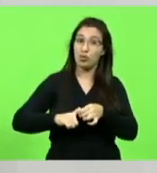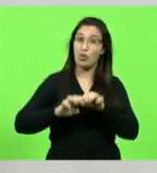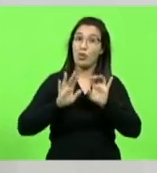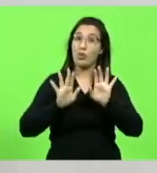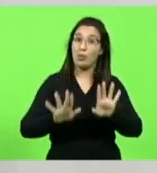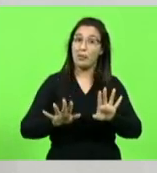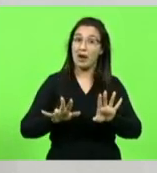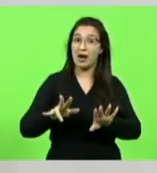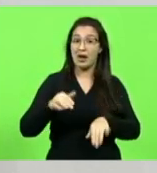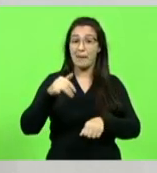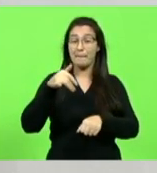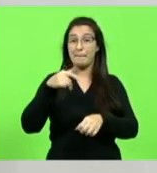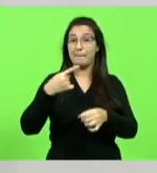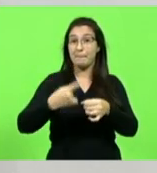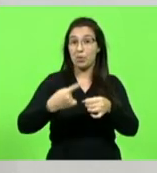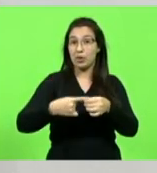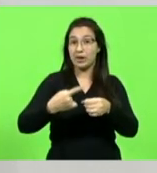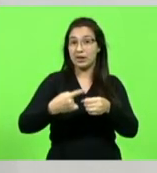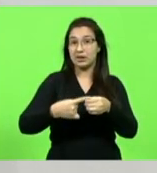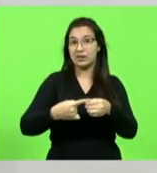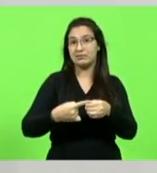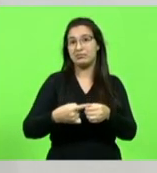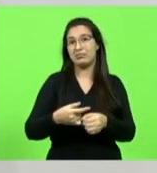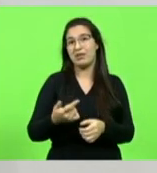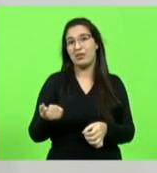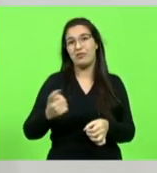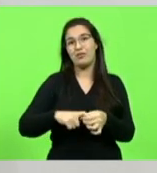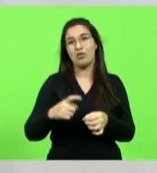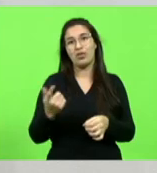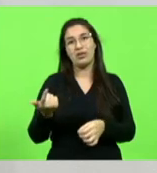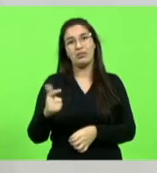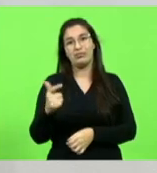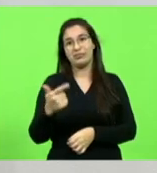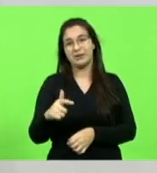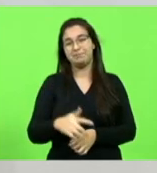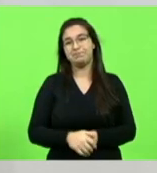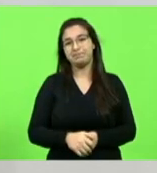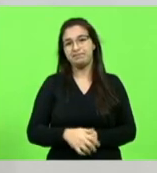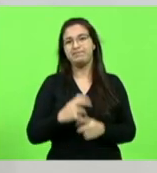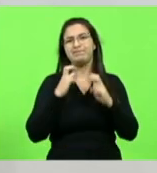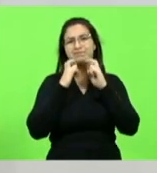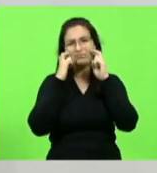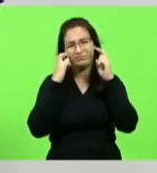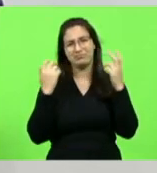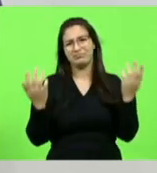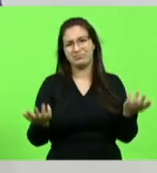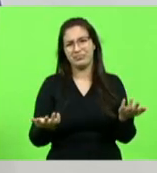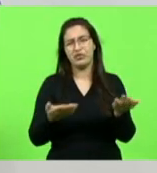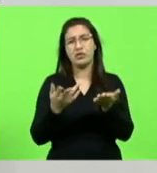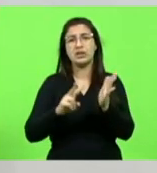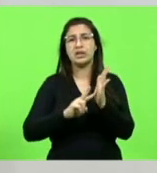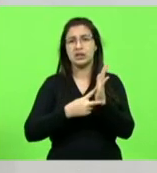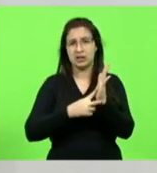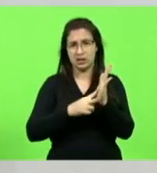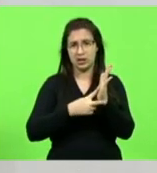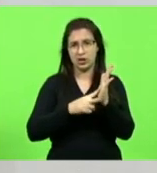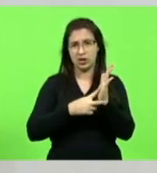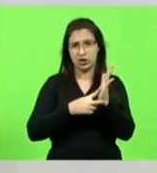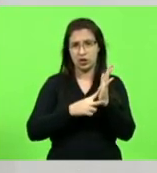pública municipal. Isso é uma vergonha. É uma vergonha. Eu fico pensando que um sindicalista,